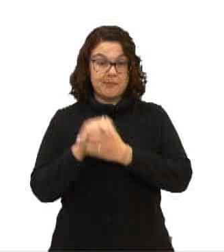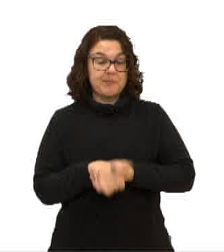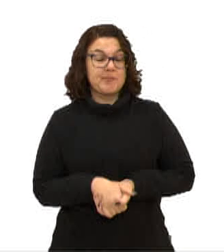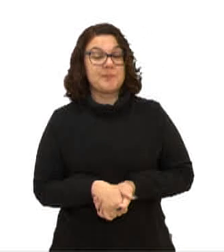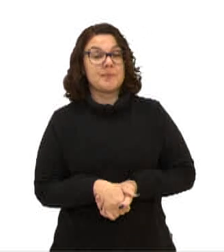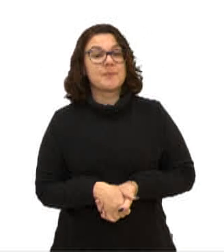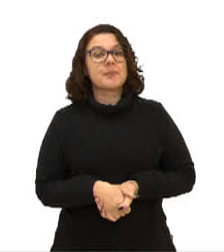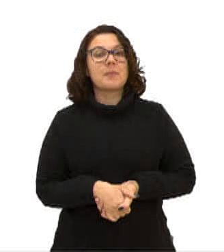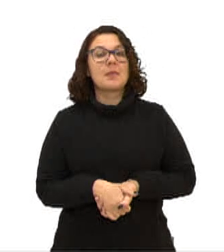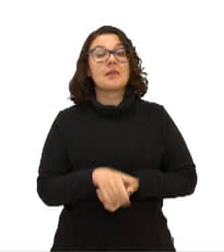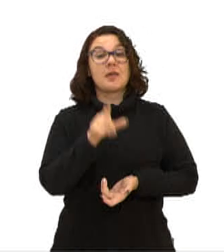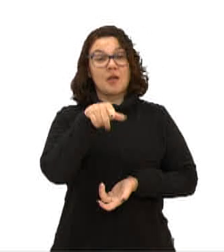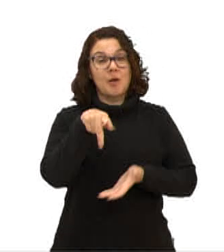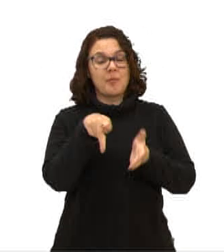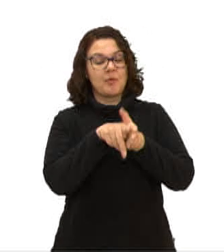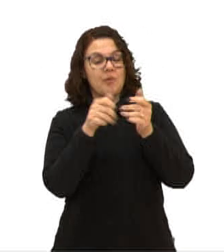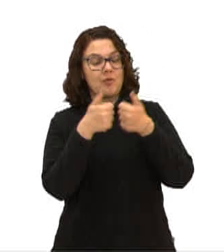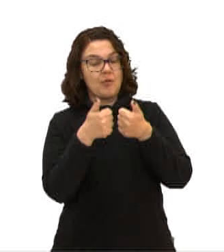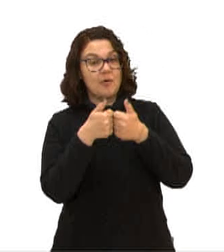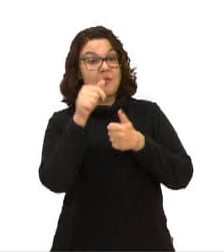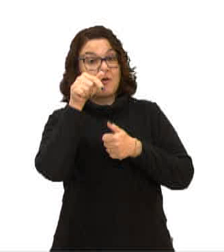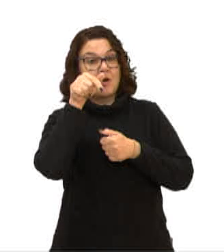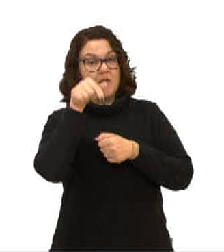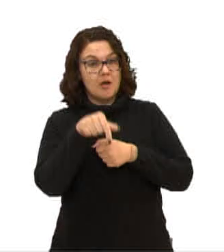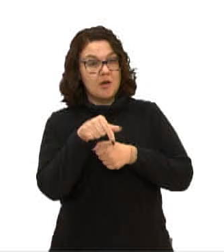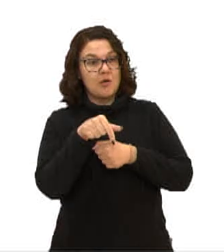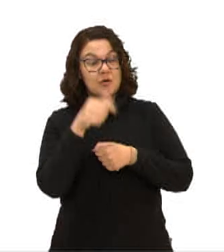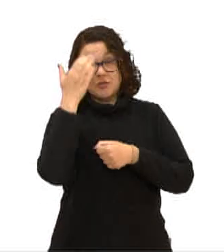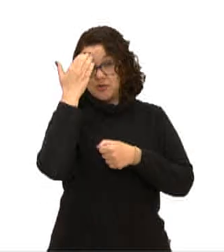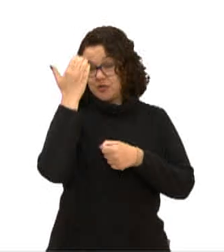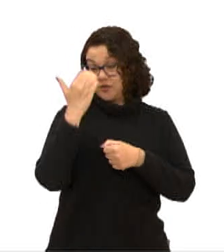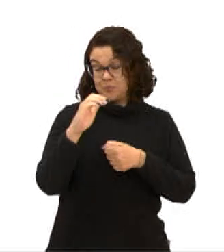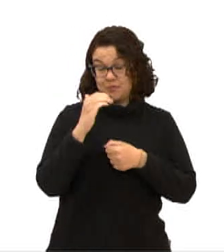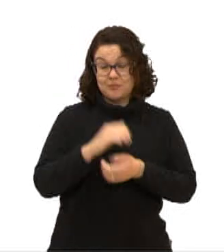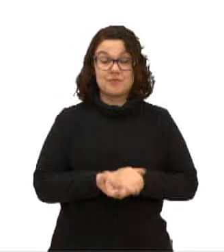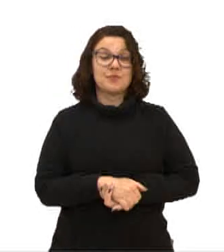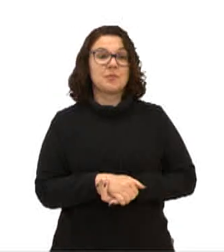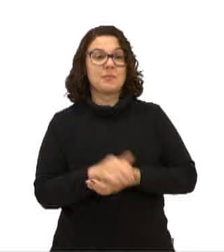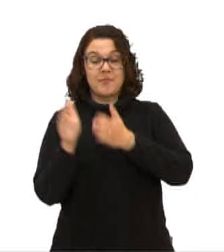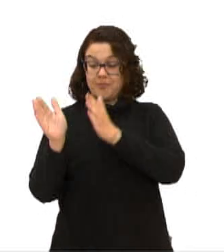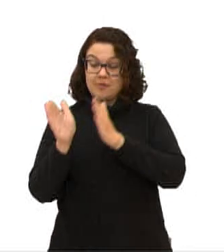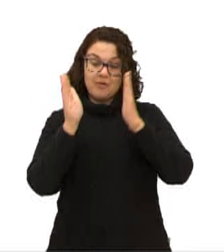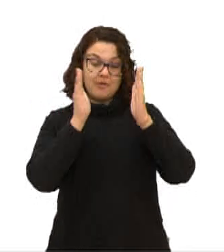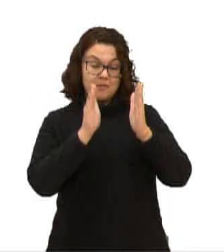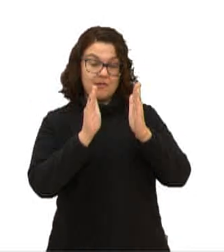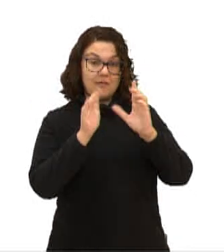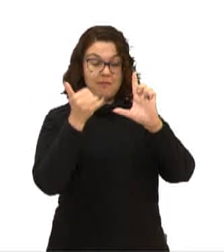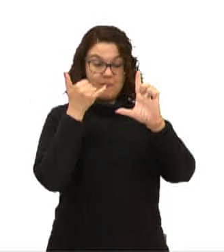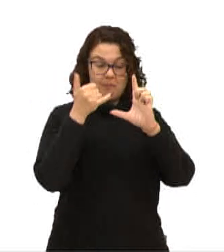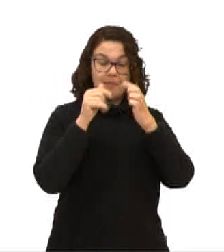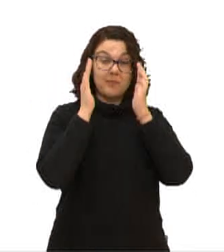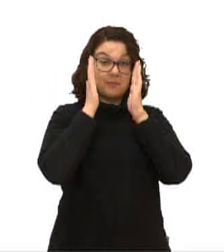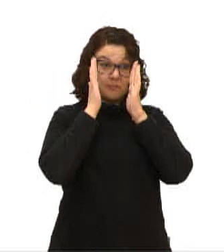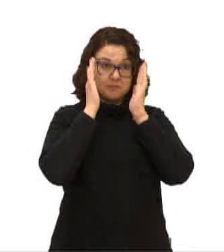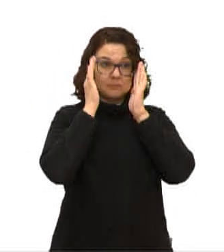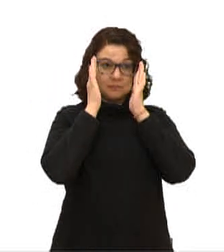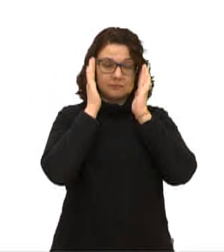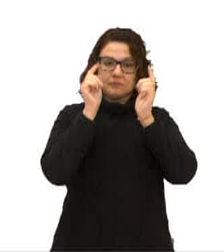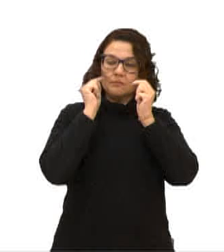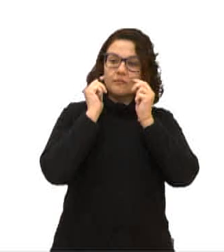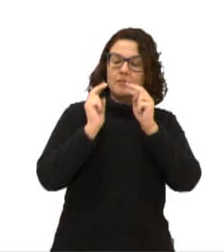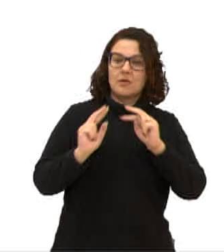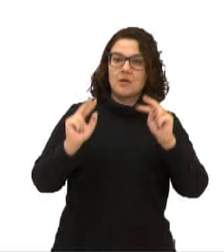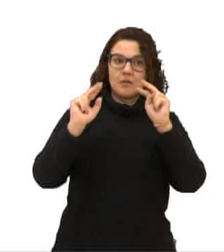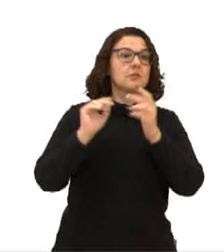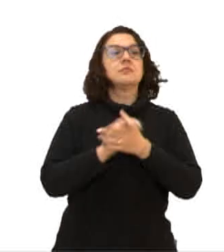vocês, ela é do transporte coletivo da cidade de Curitiba. E a segunda, que você pode observar